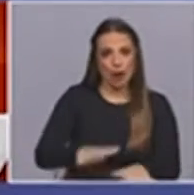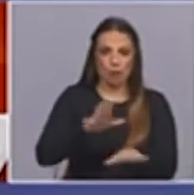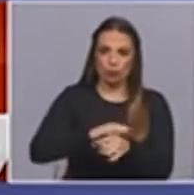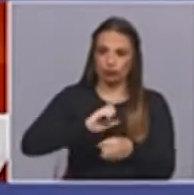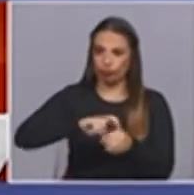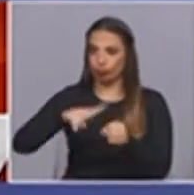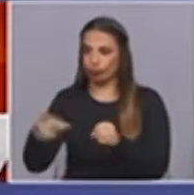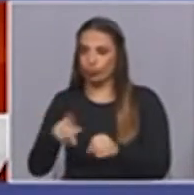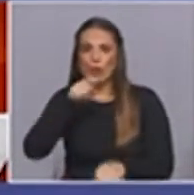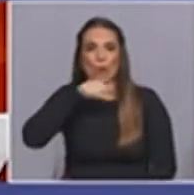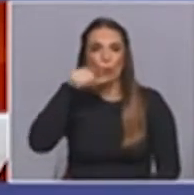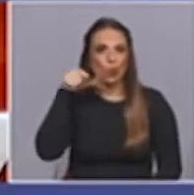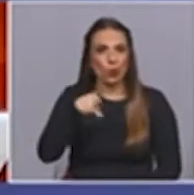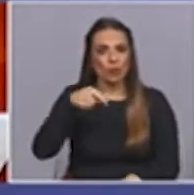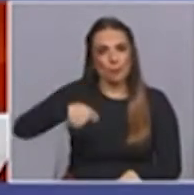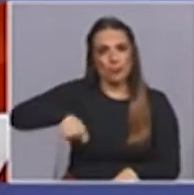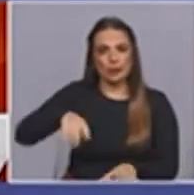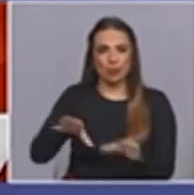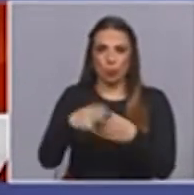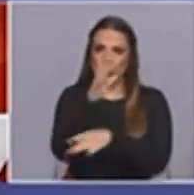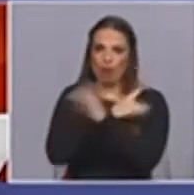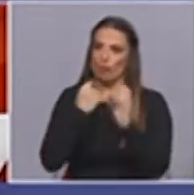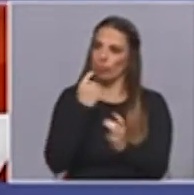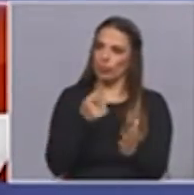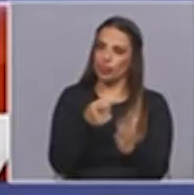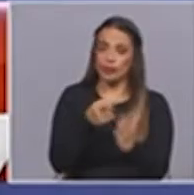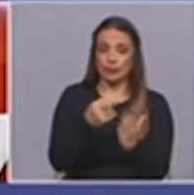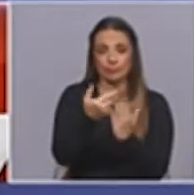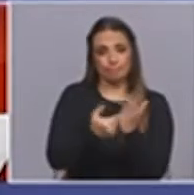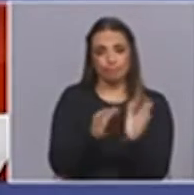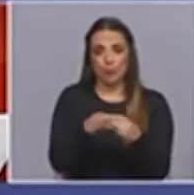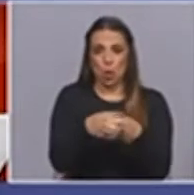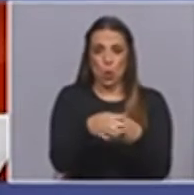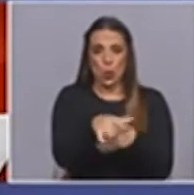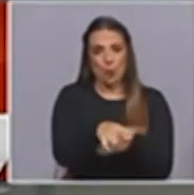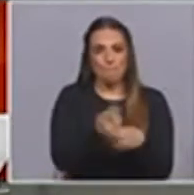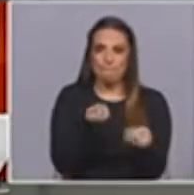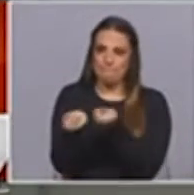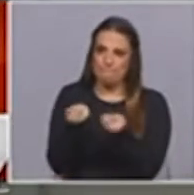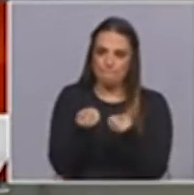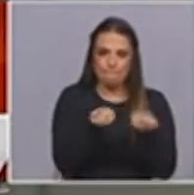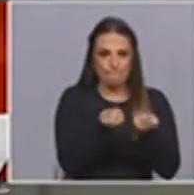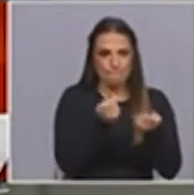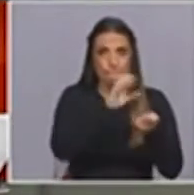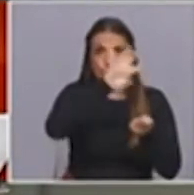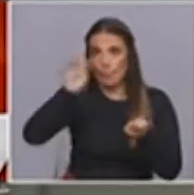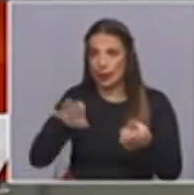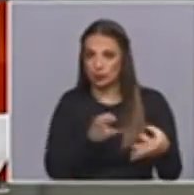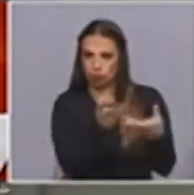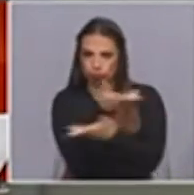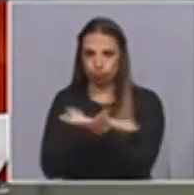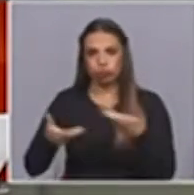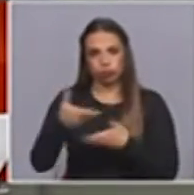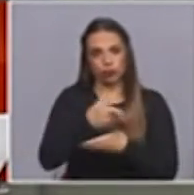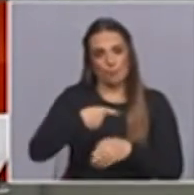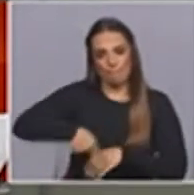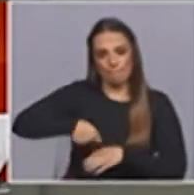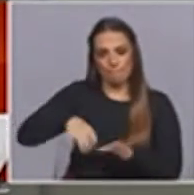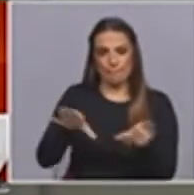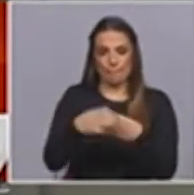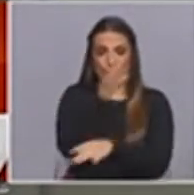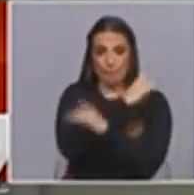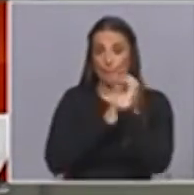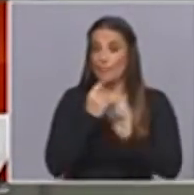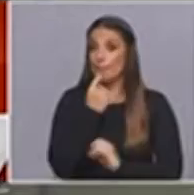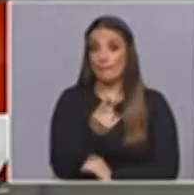Twitter Ursula Von der leyen indicou ainda que nesta proposta a comissão europeia está em Estreita coordenação com os estados-membros a presidente da Comissão europeia